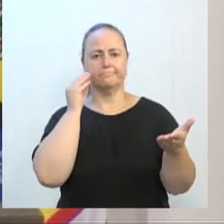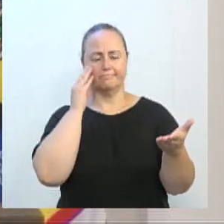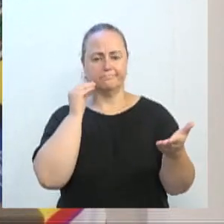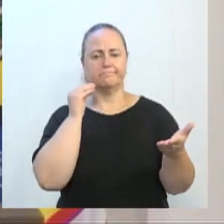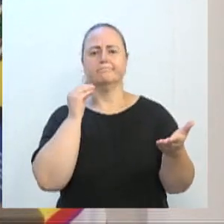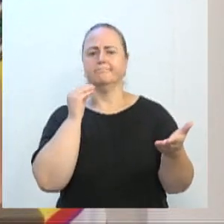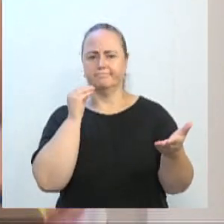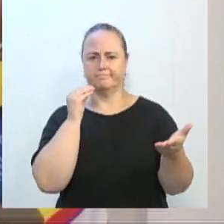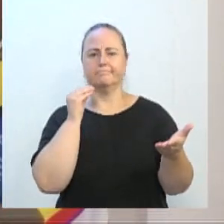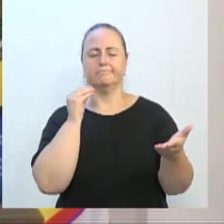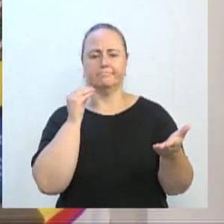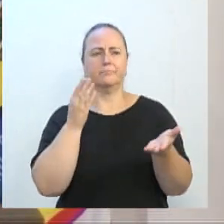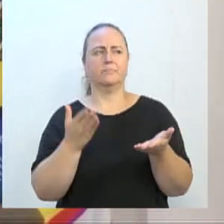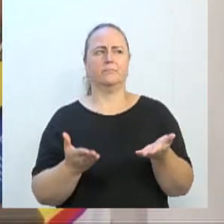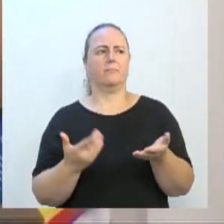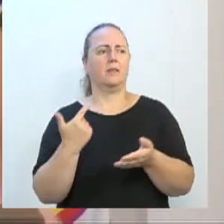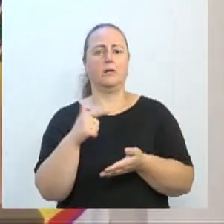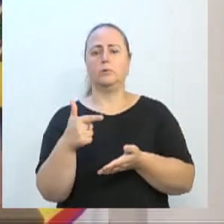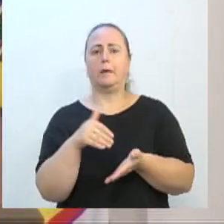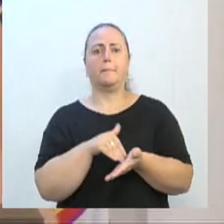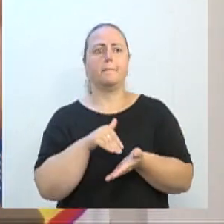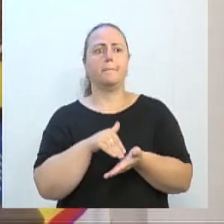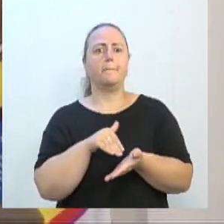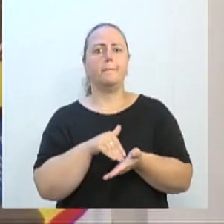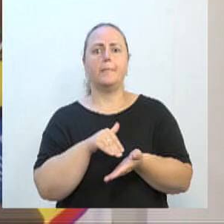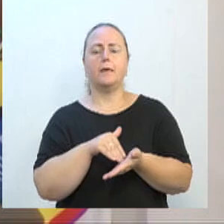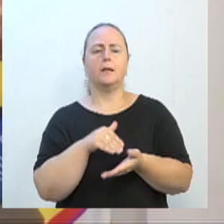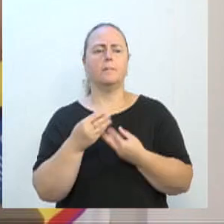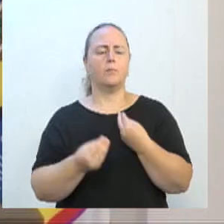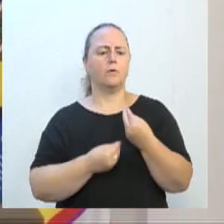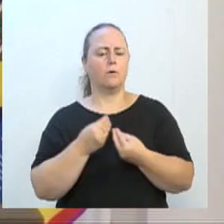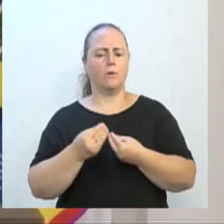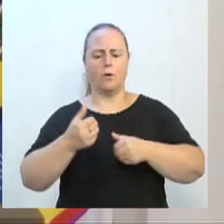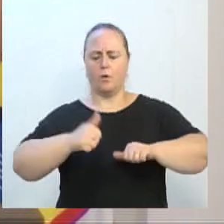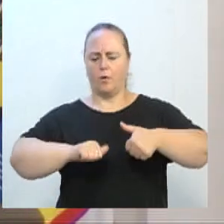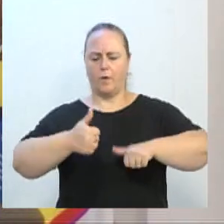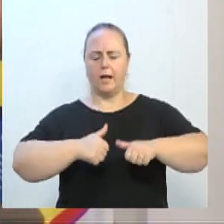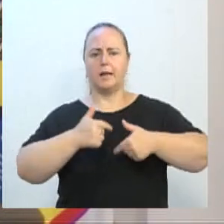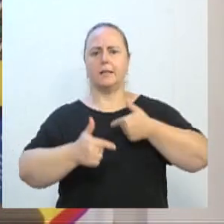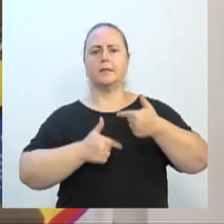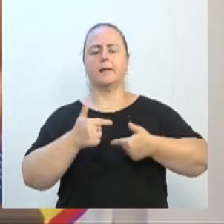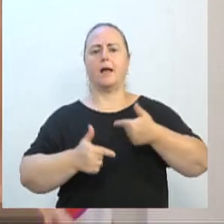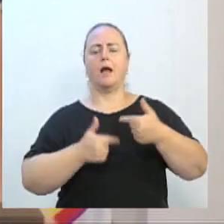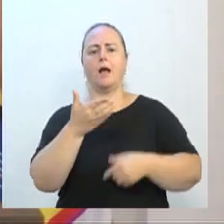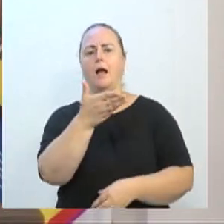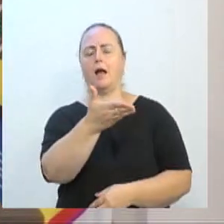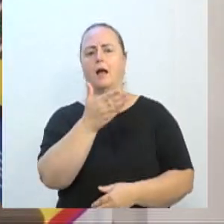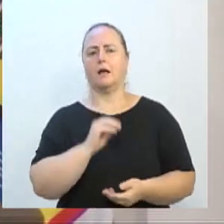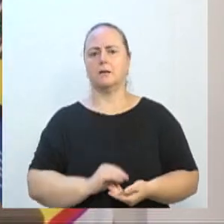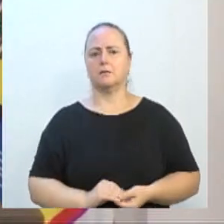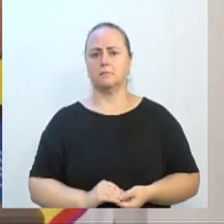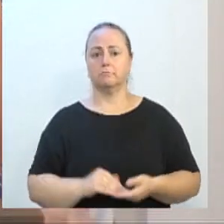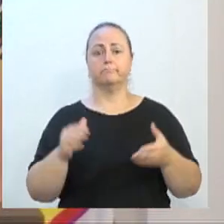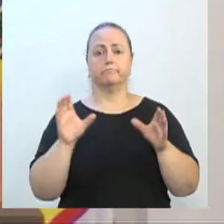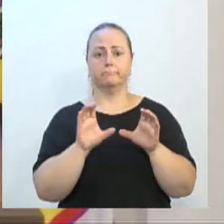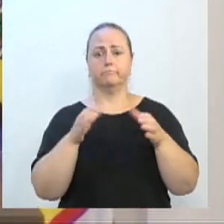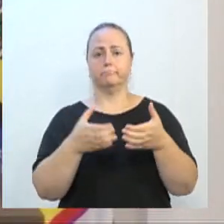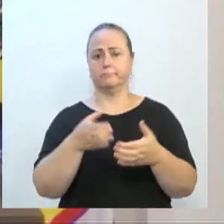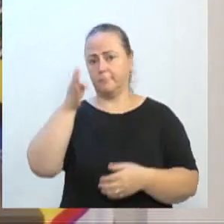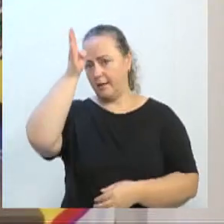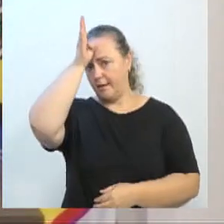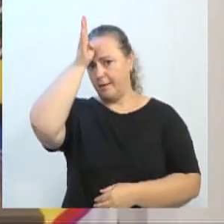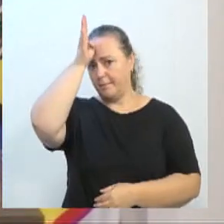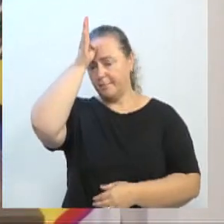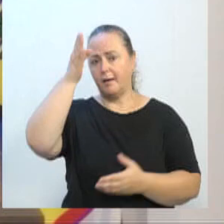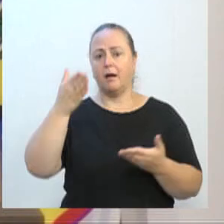existe um mínimo de elementos que componham a qualidade desse serviço. E eu volto a citar a minha comunidade do Badenfurt. E